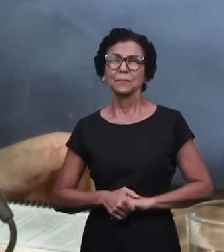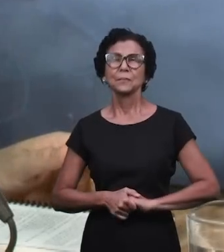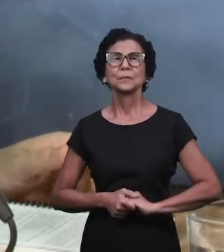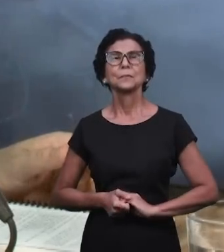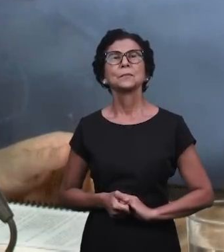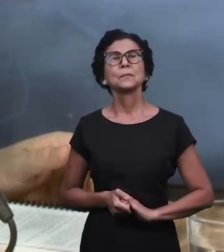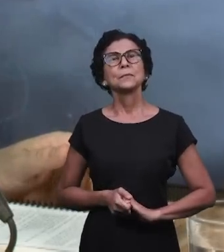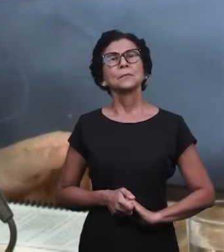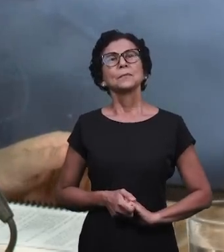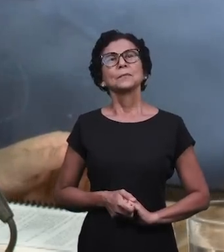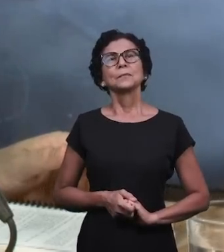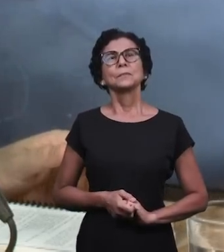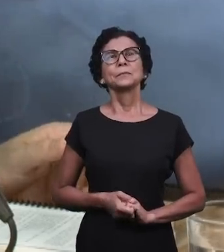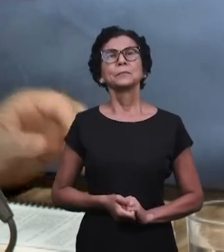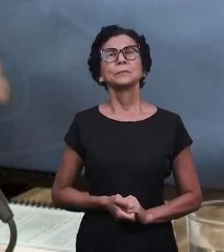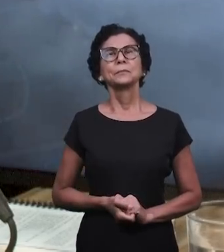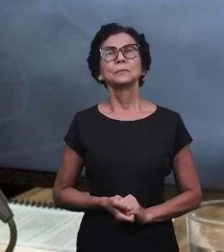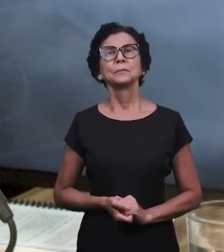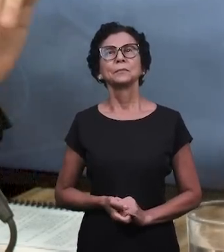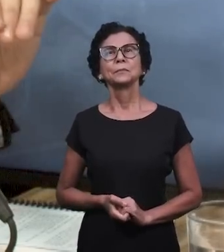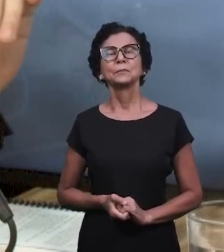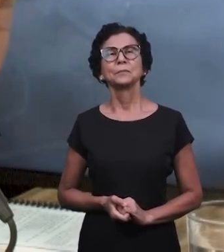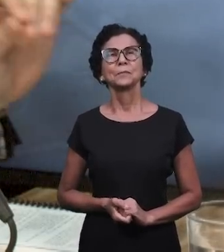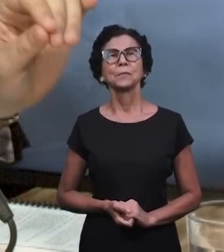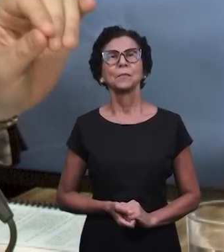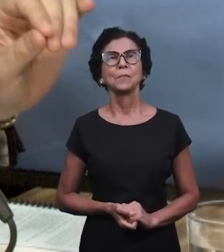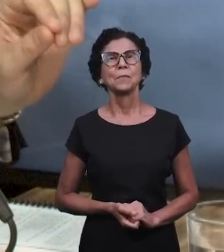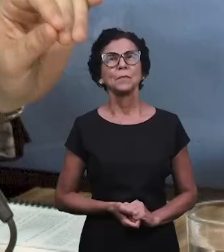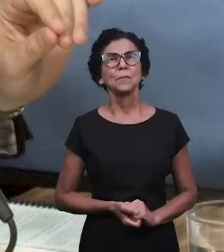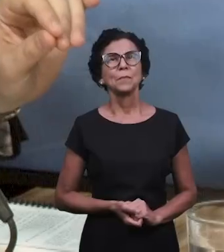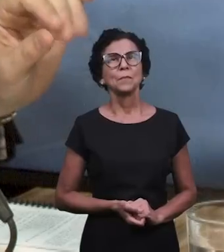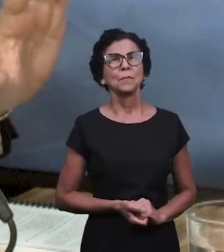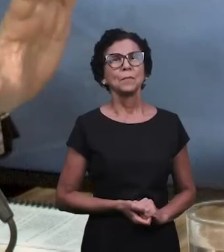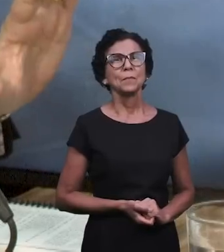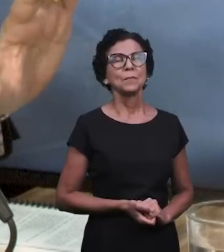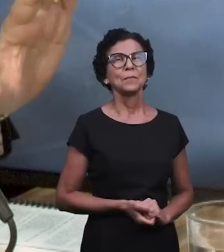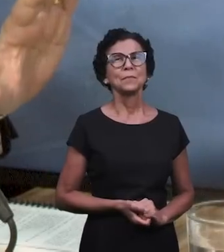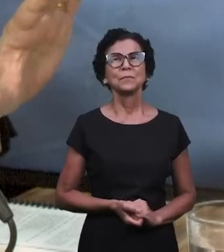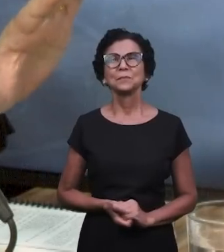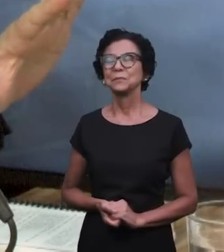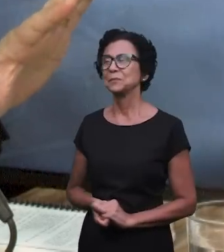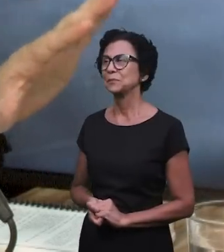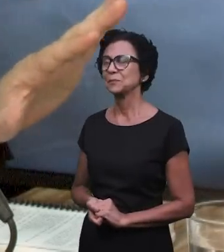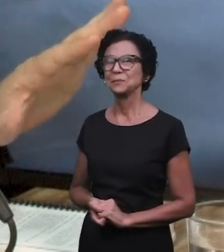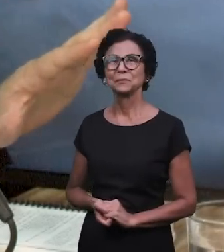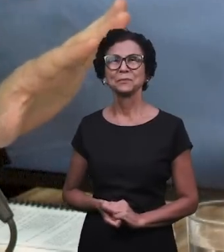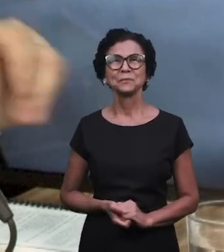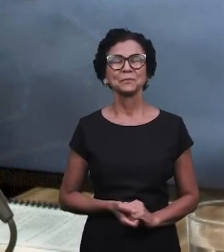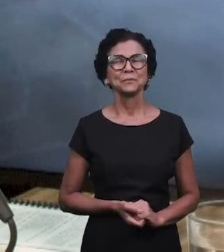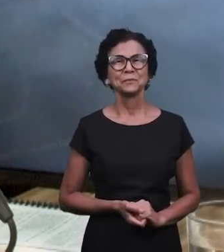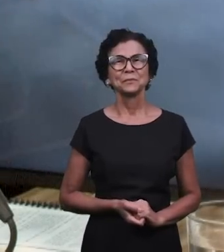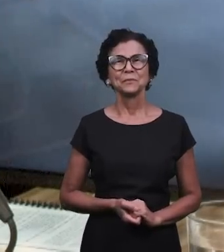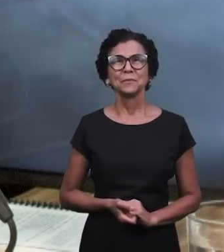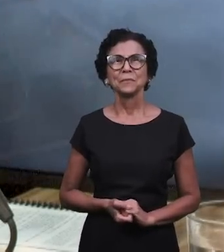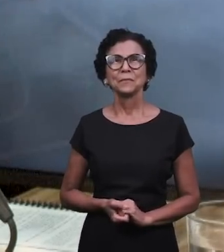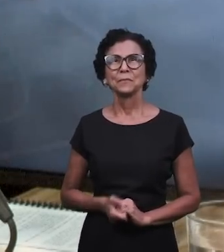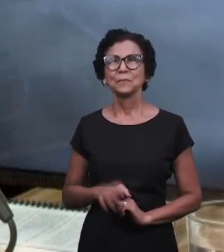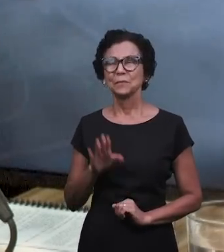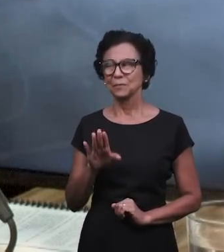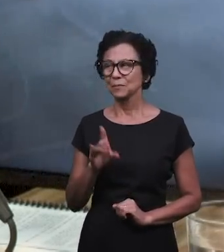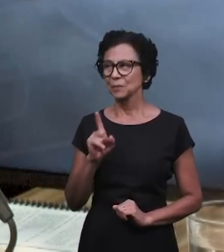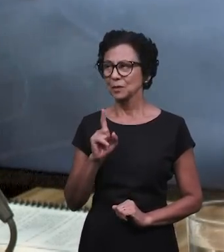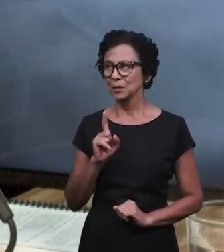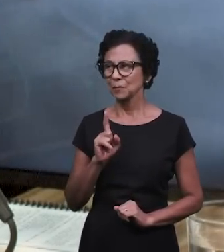Fernando, agora podemos passar aqui para Jetro? Já estamos avançando. Encerrar